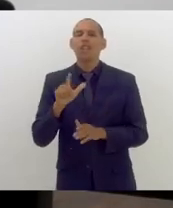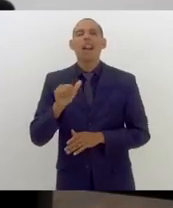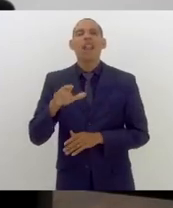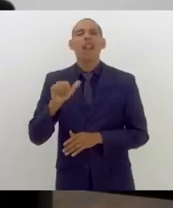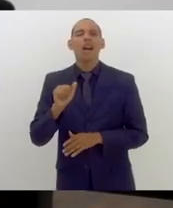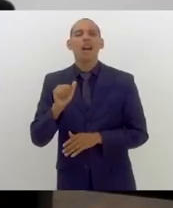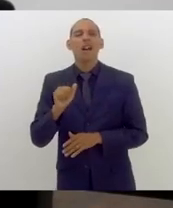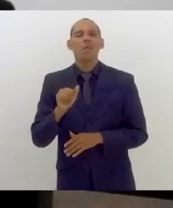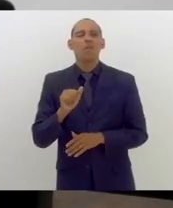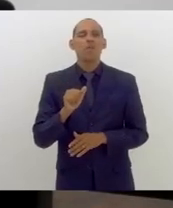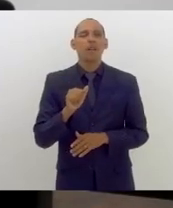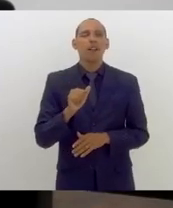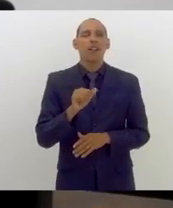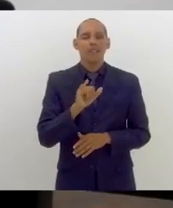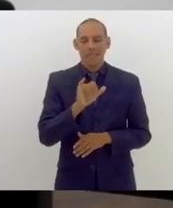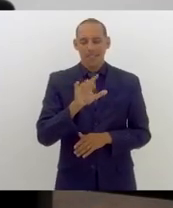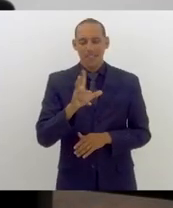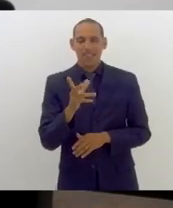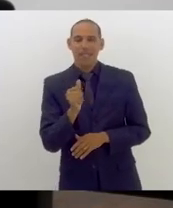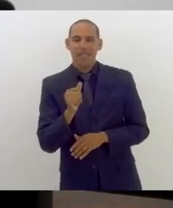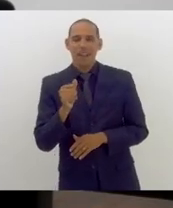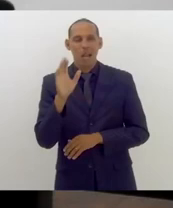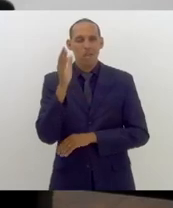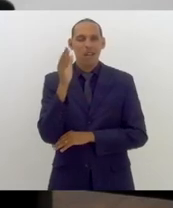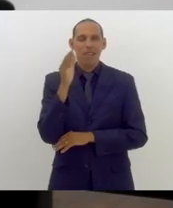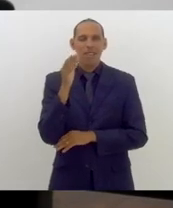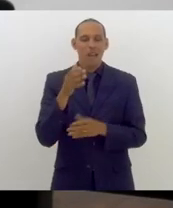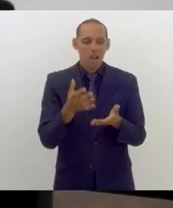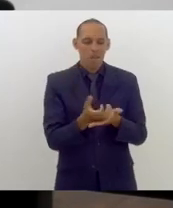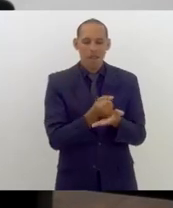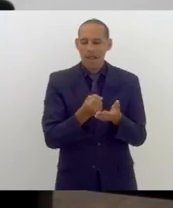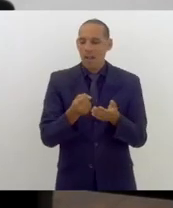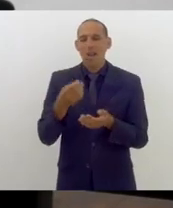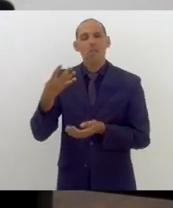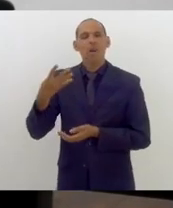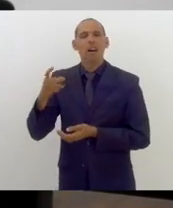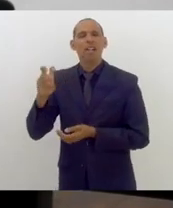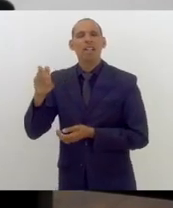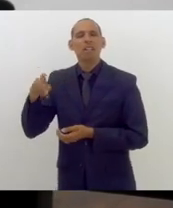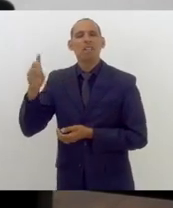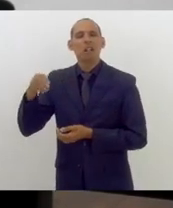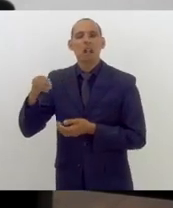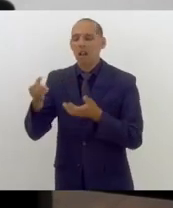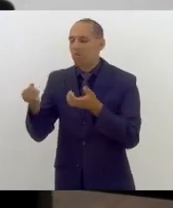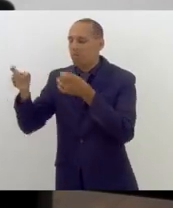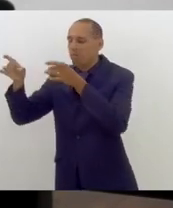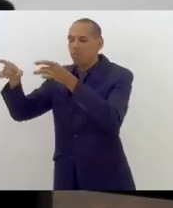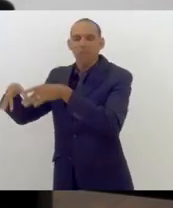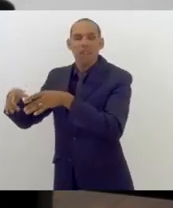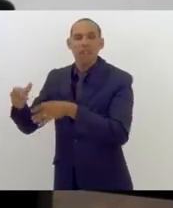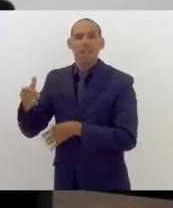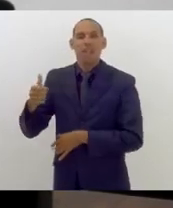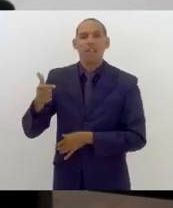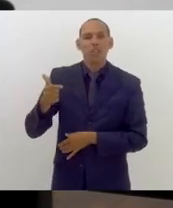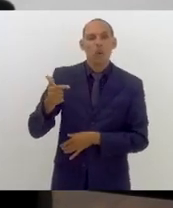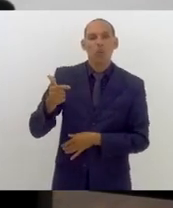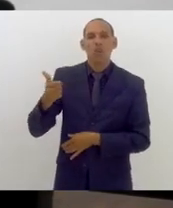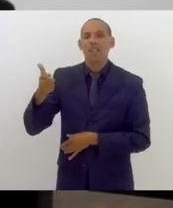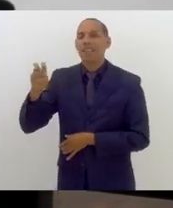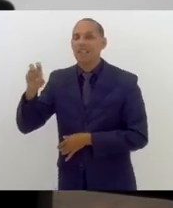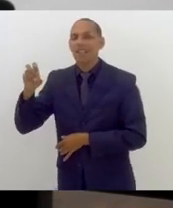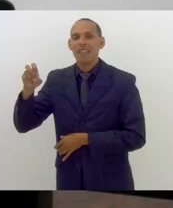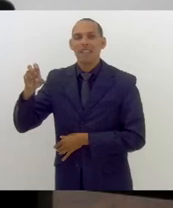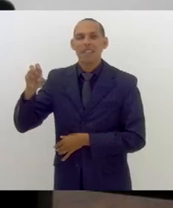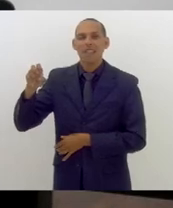da Madeira e jogava mais na frente os quatro ou cinco quilômetros o lugar que tinha 12 metros 15 metros que se chamava de